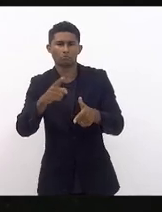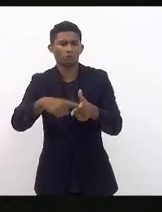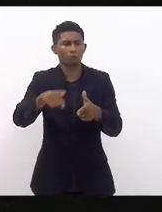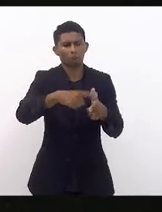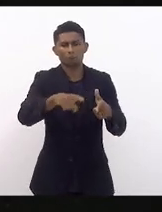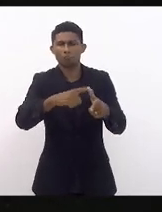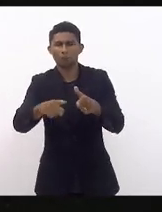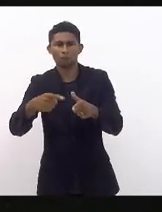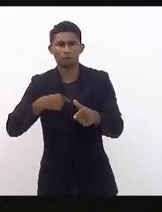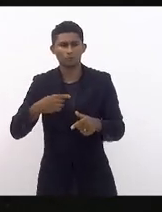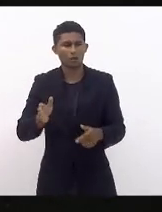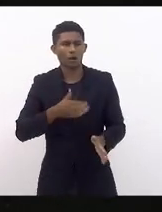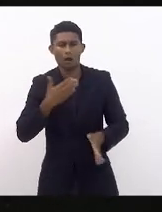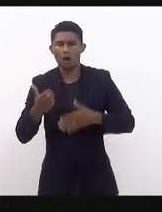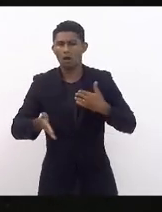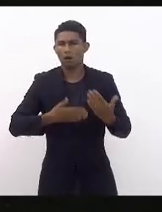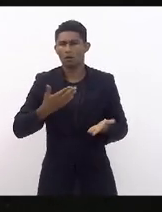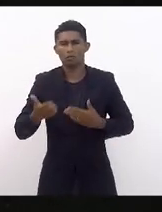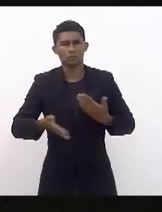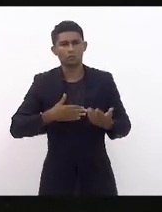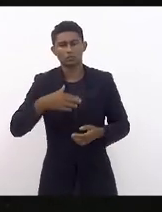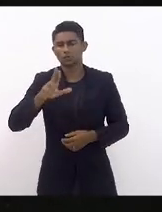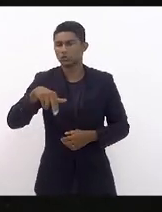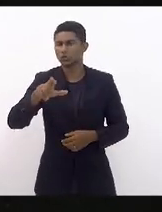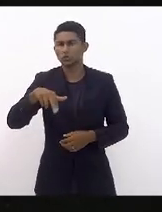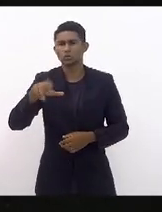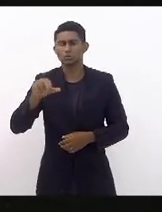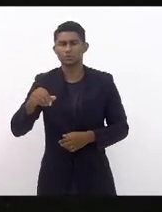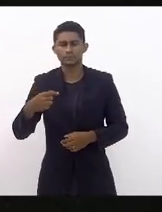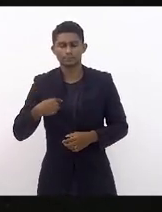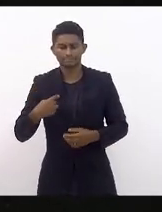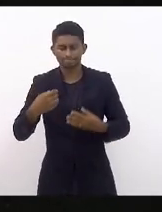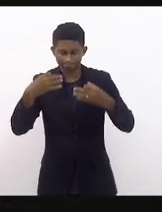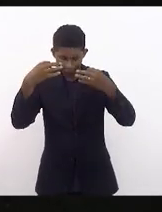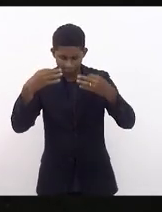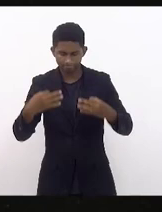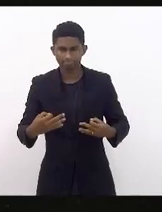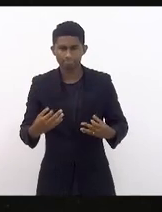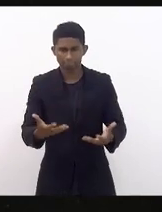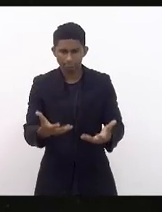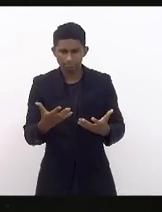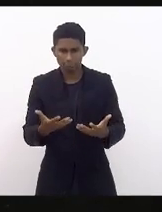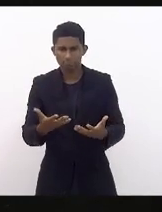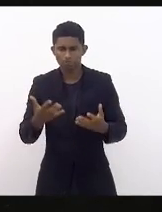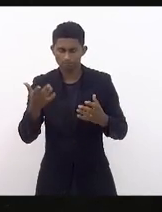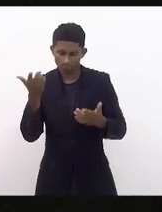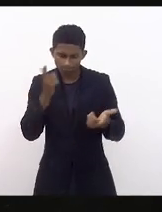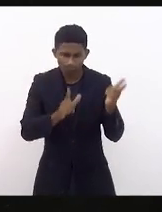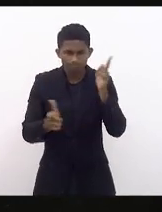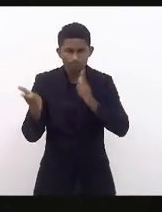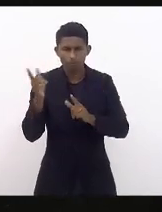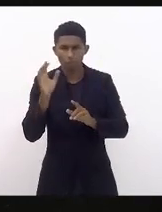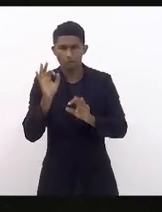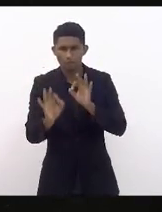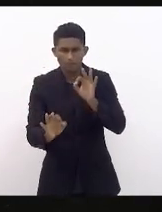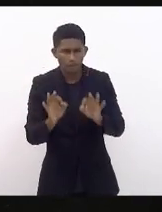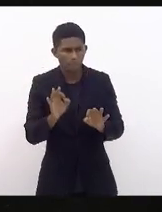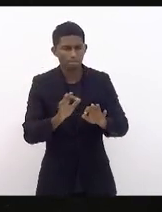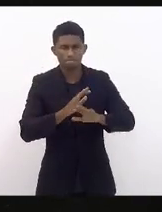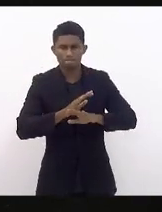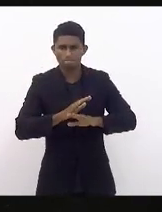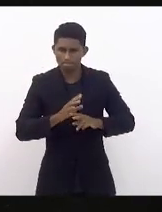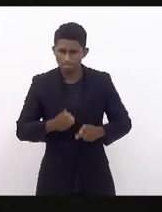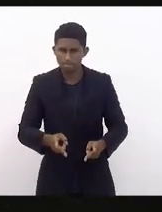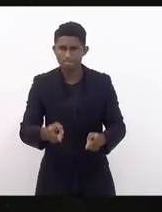assustou e nem tentou. A honestidade e a intenção de sempre acertar constituíram, todavia,